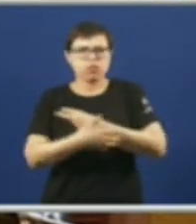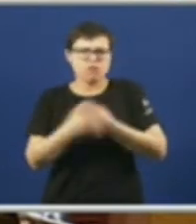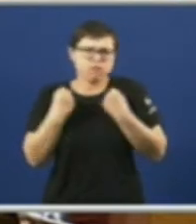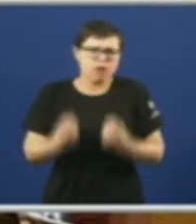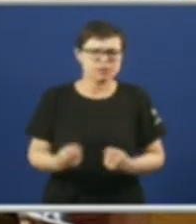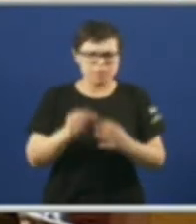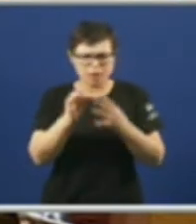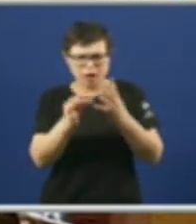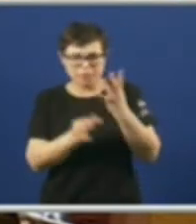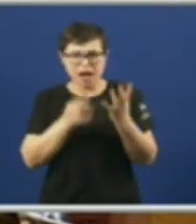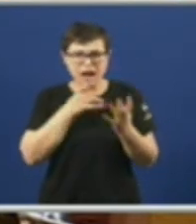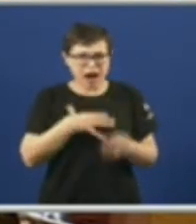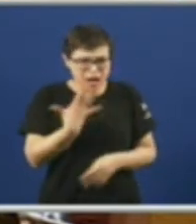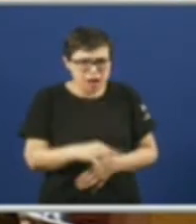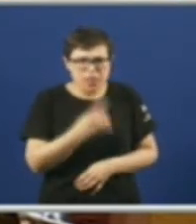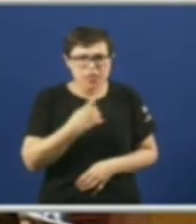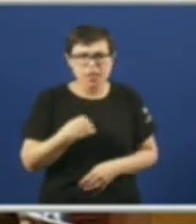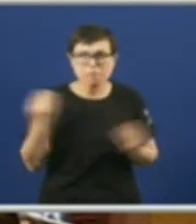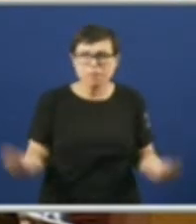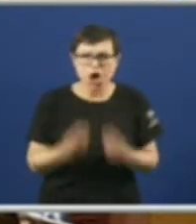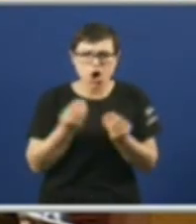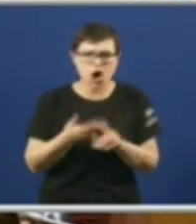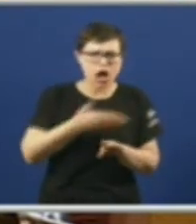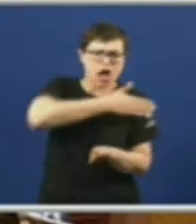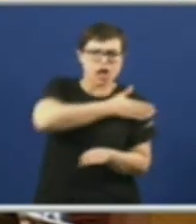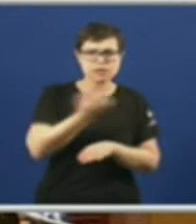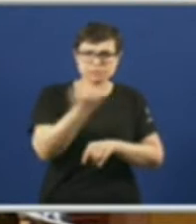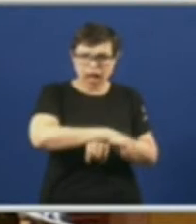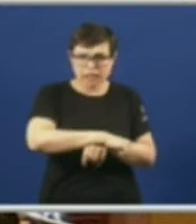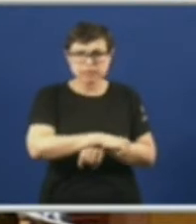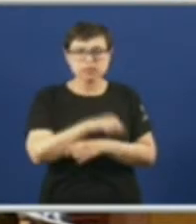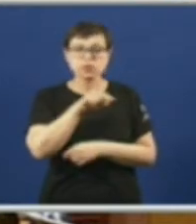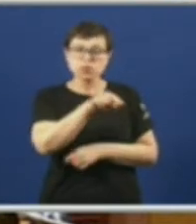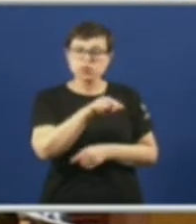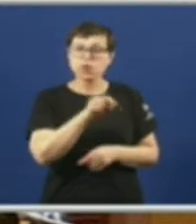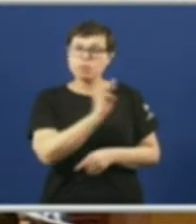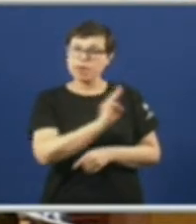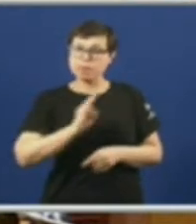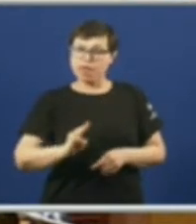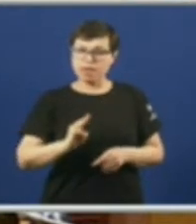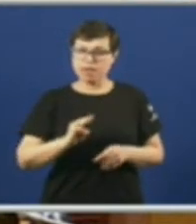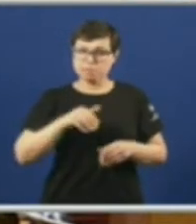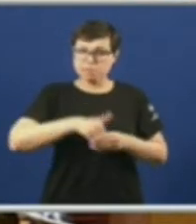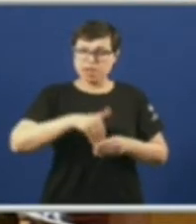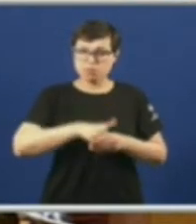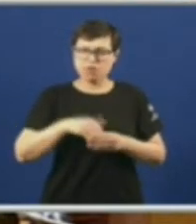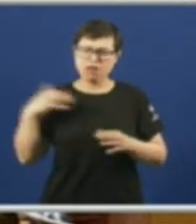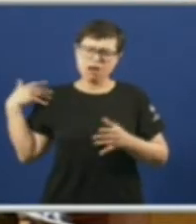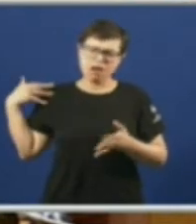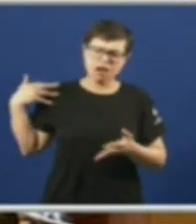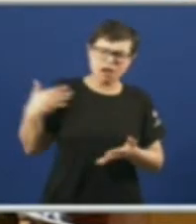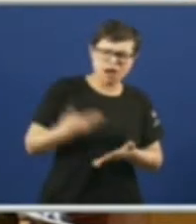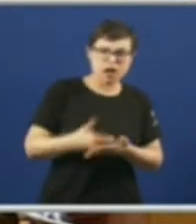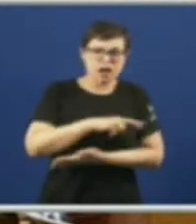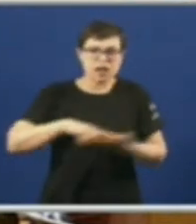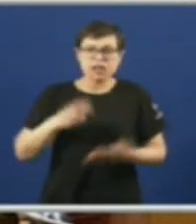decirnos que estamos mellor que antes. E mire, que vostede, que é membro do Partido Popular, que leva 30 anos gobernando neste país, nos